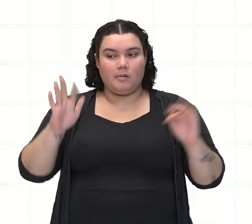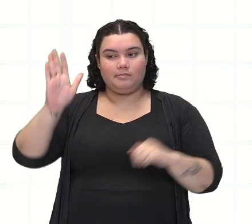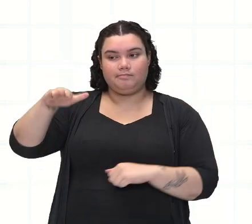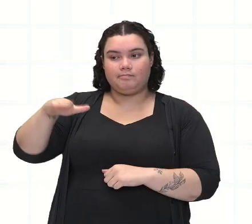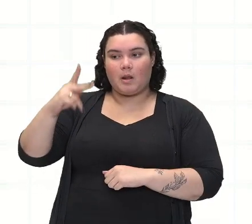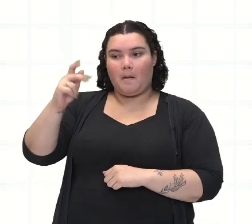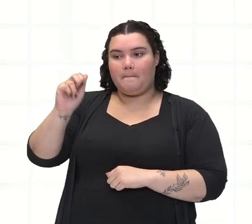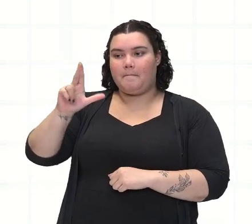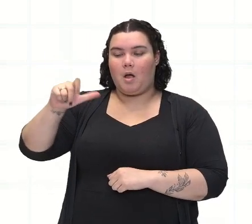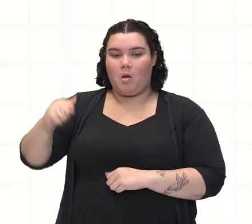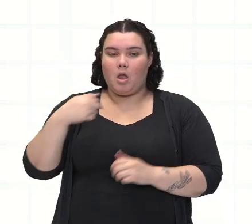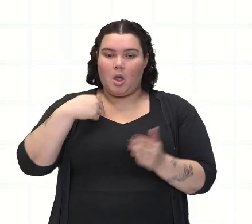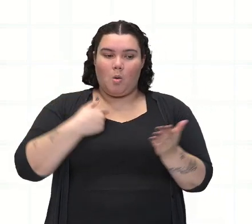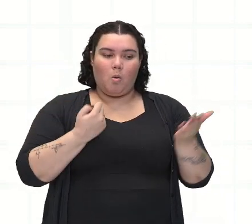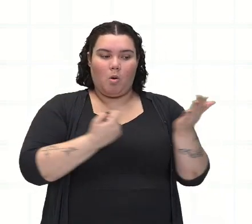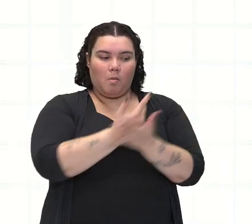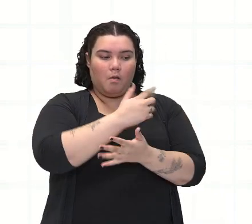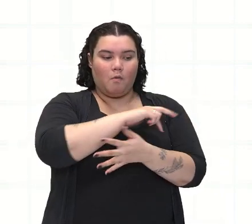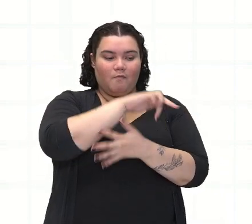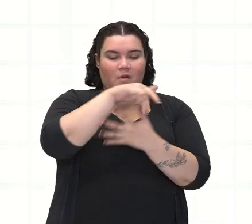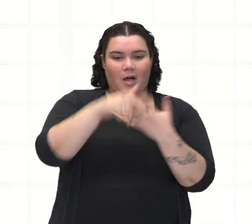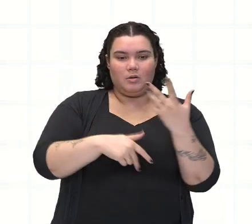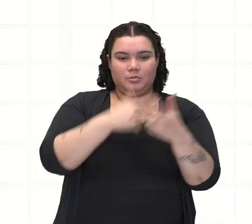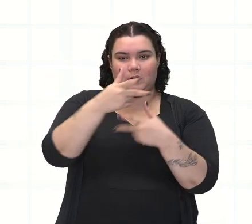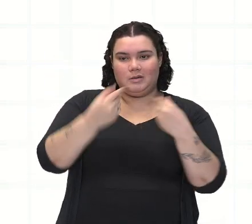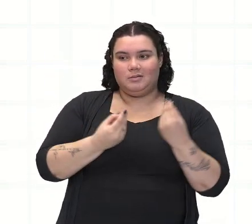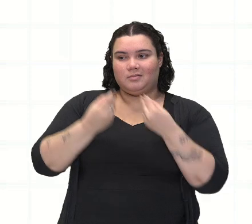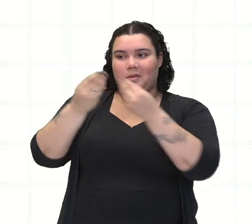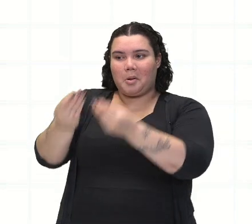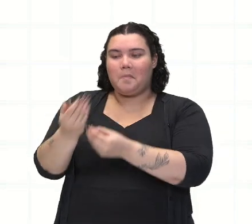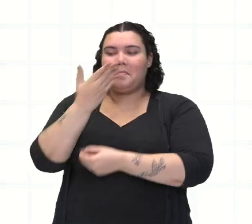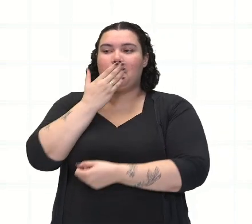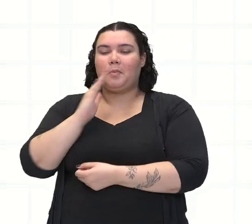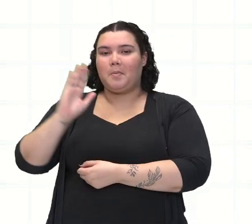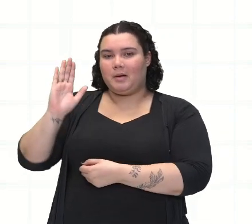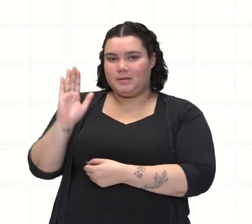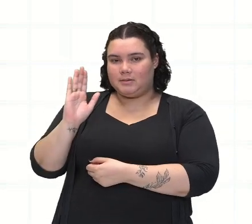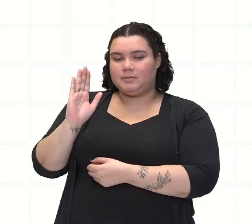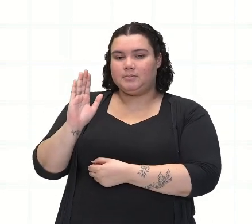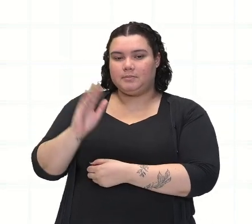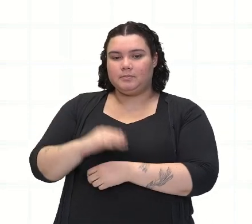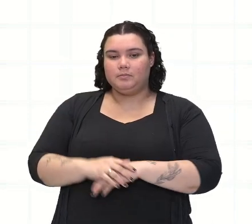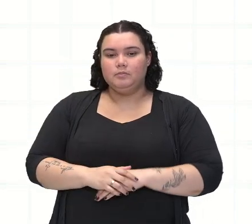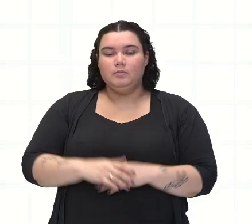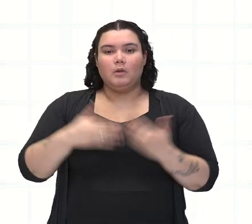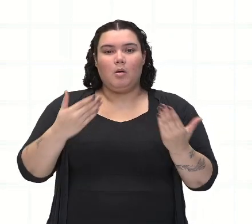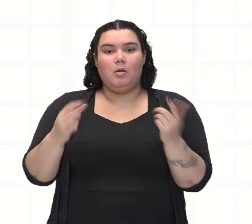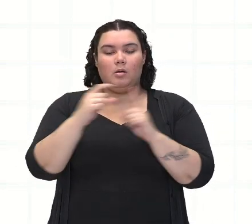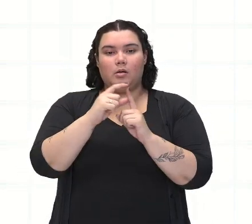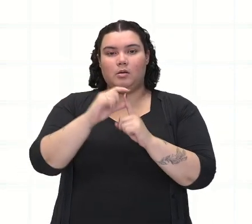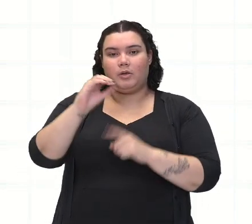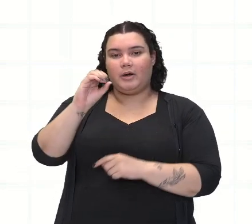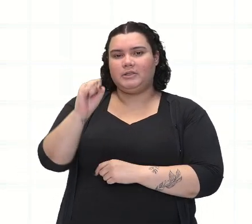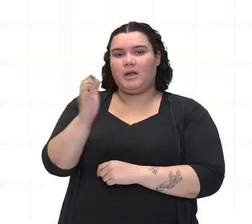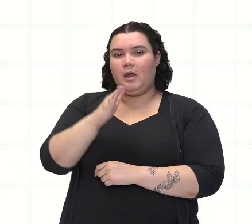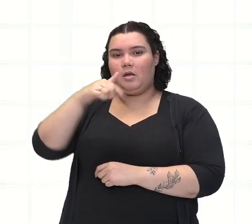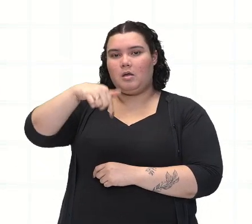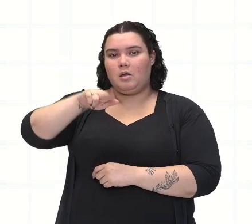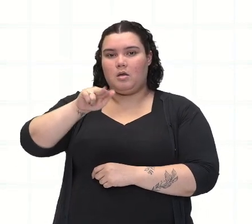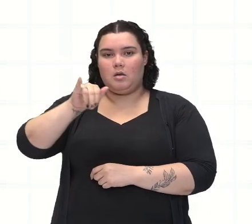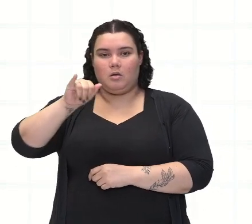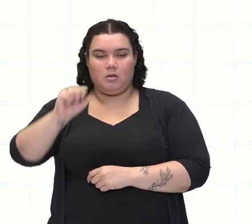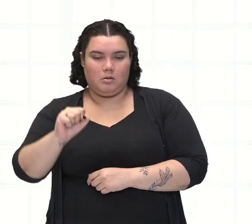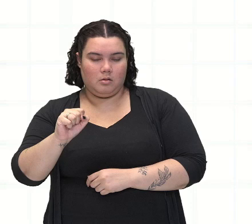eu comprei os presentes, os quais, né, lhe prometi.